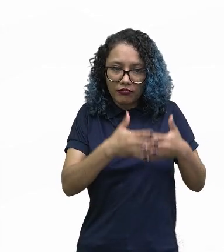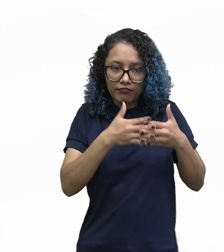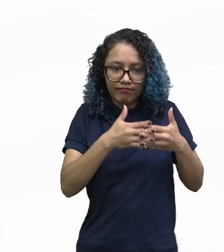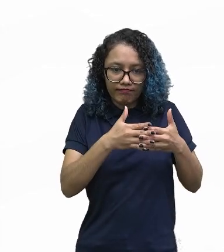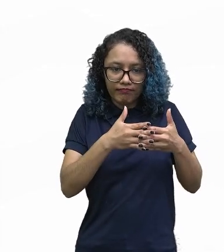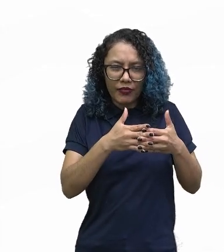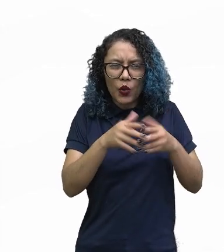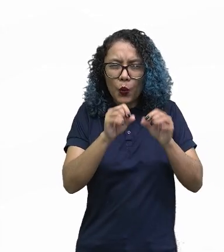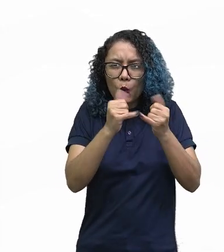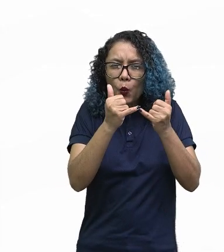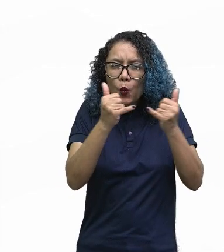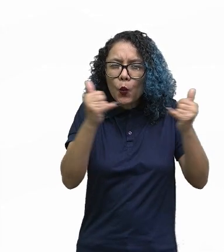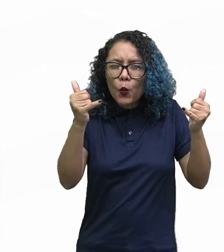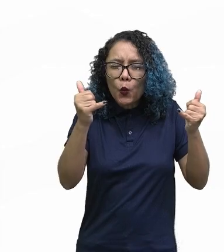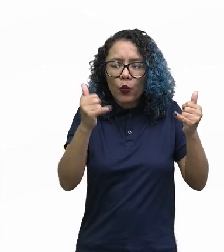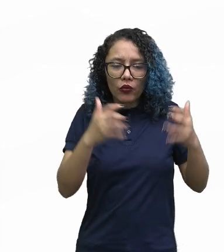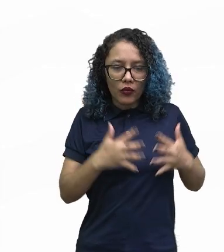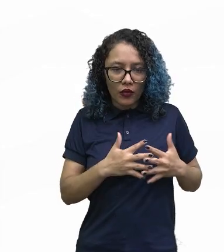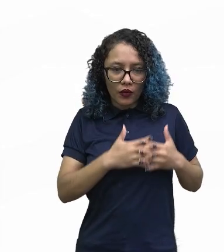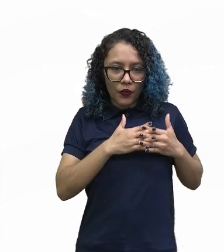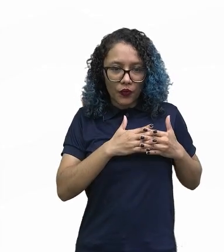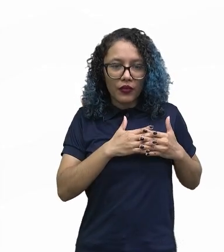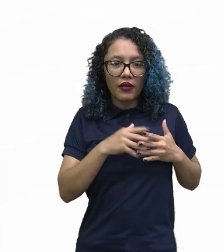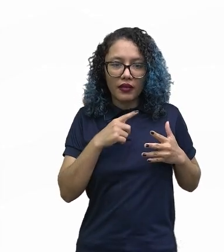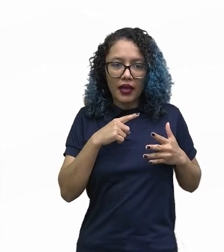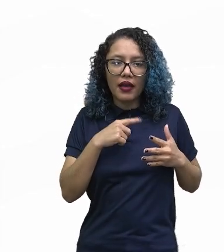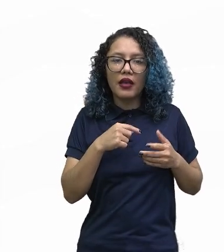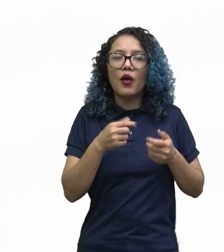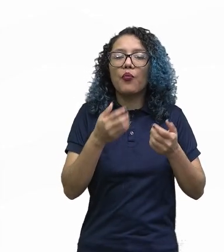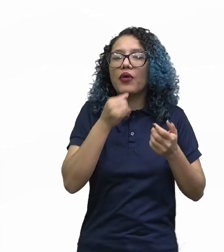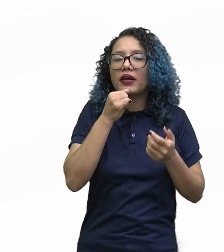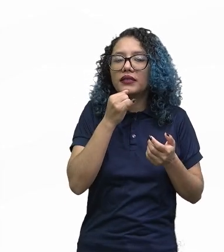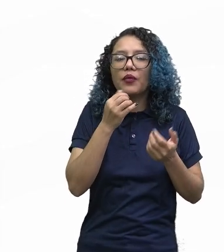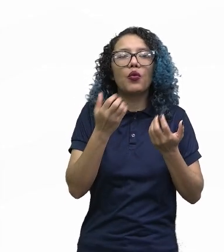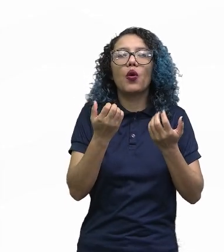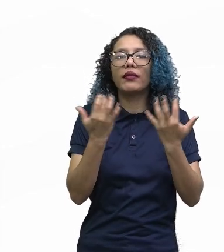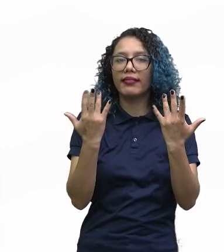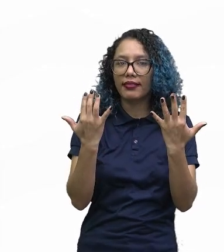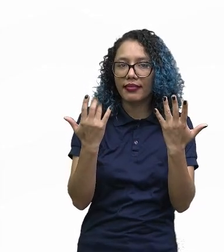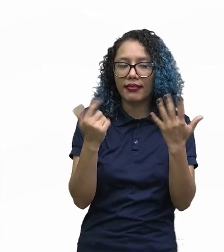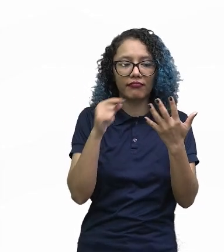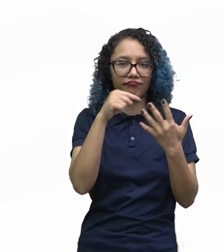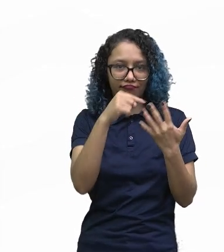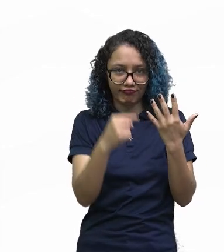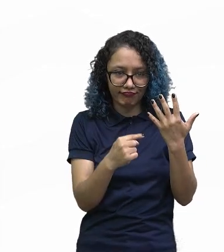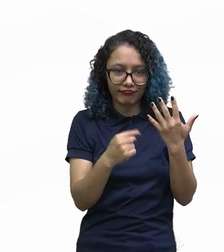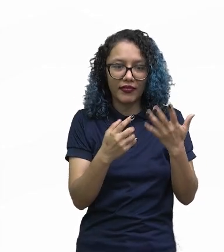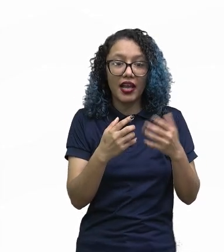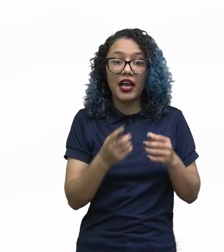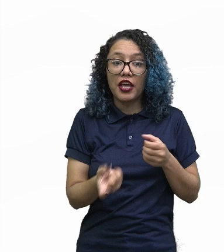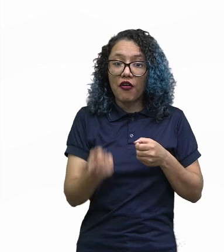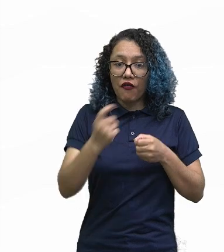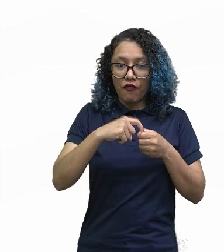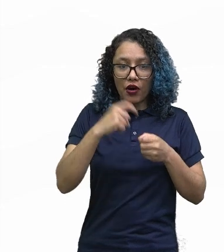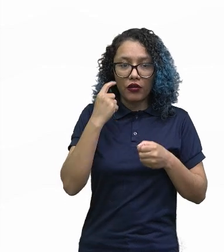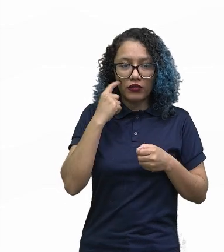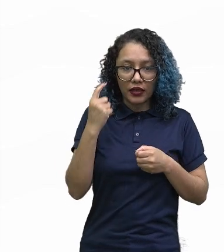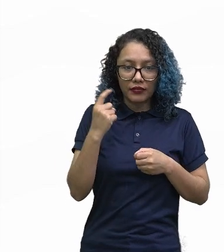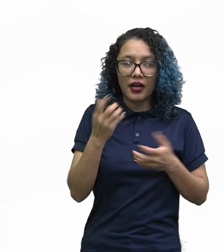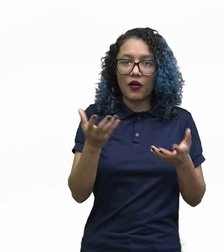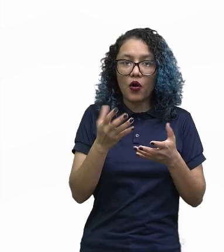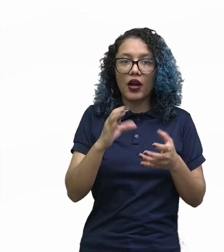vasos bem finos, né? Que vão chegar até ali na ponta dos nossos dedos, por exemplo. E esse sangue, ele volta, né? Ali, ó, rico em gás